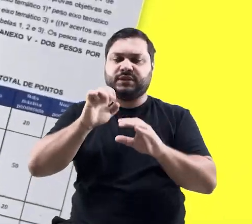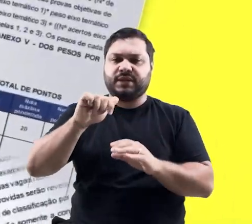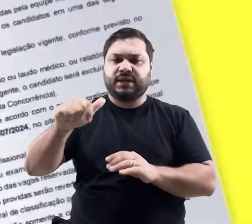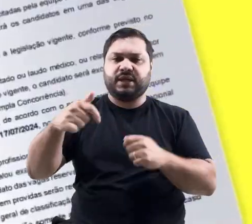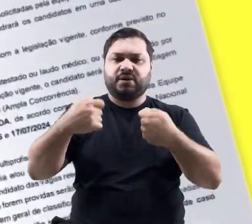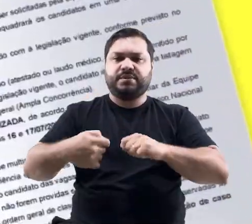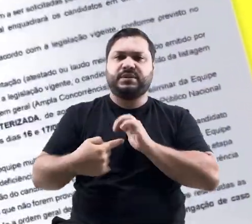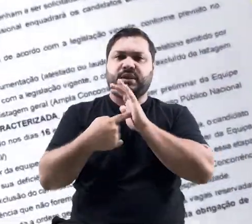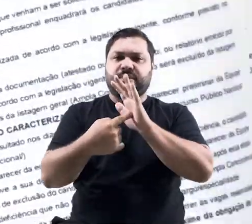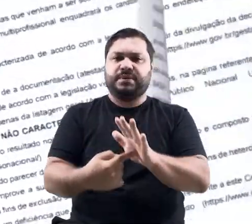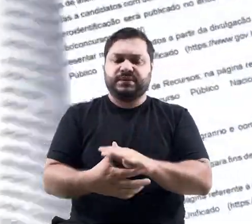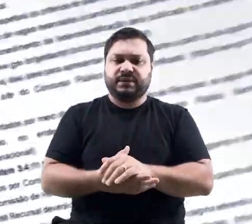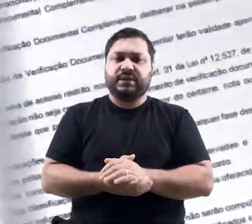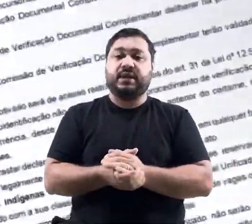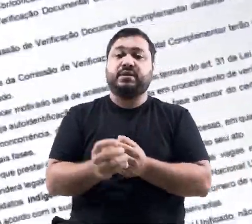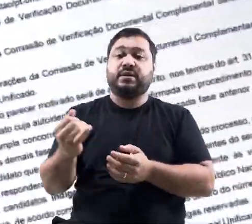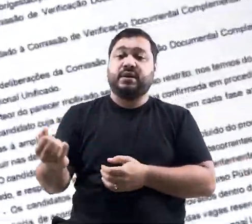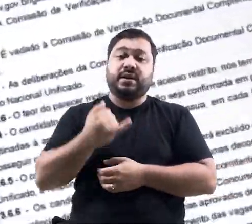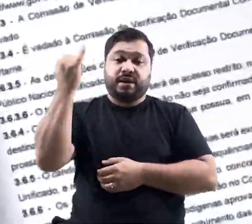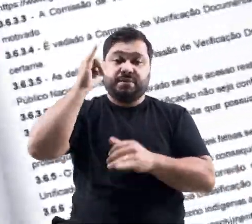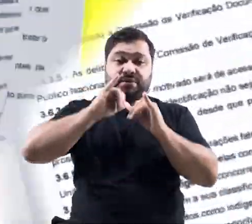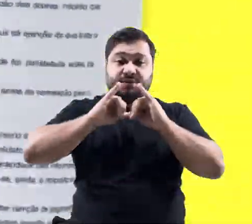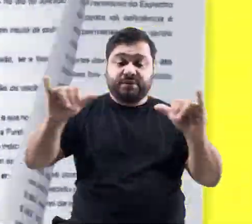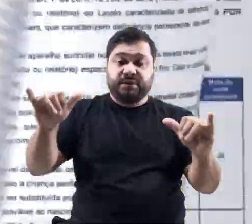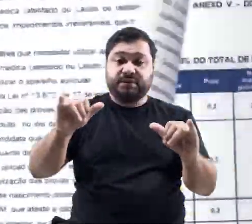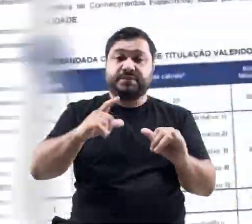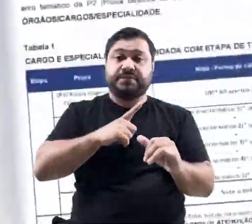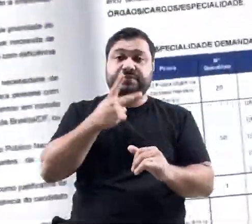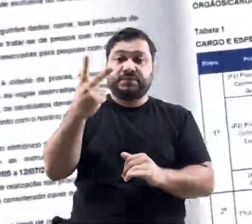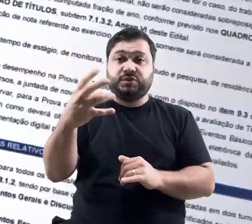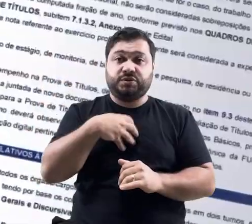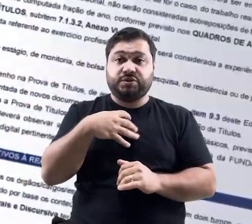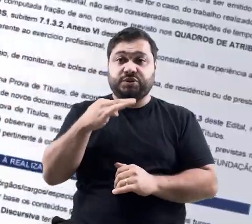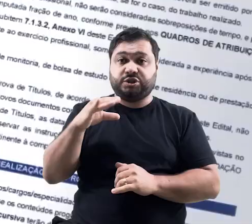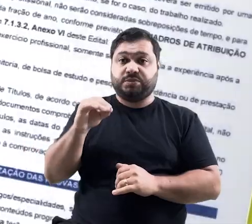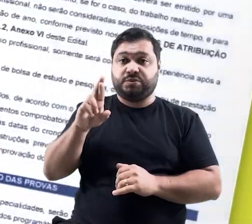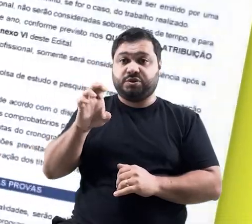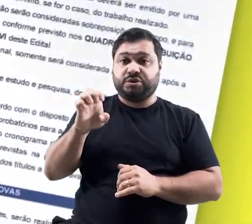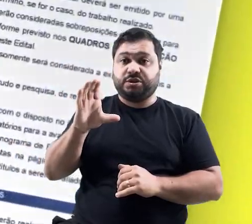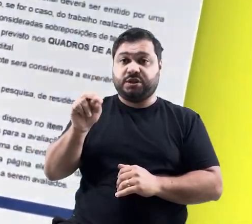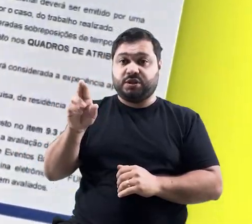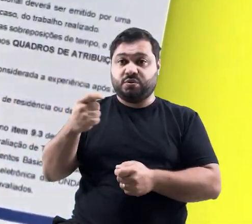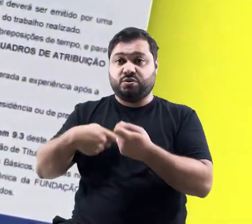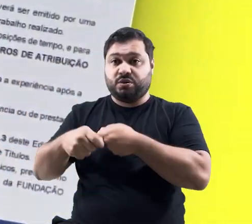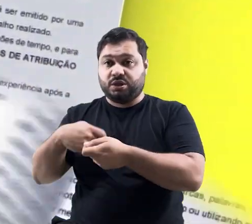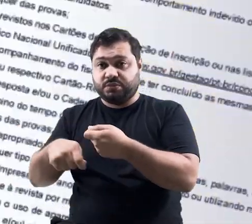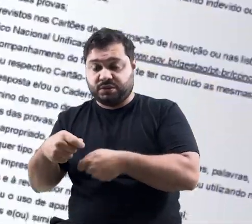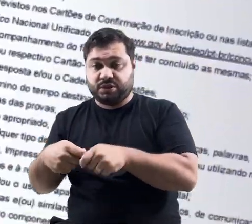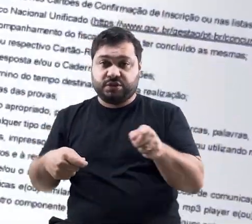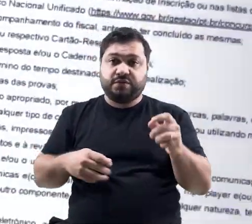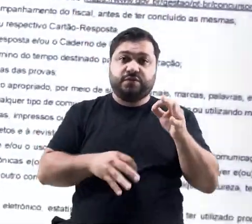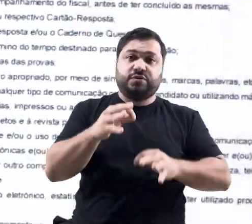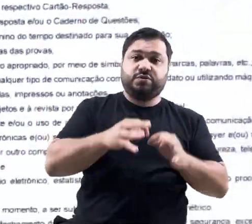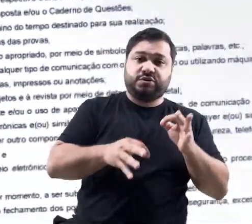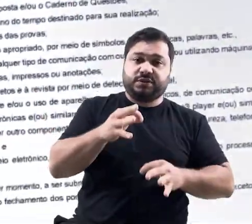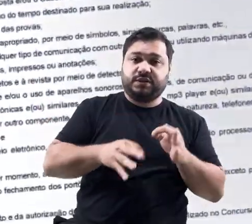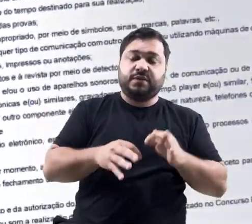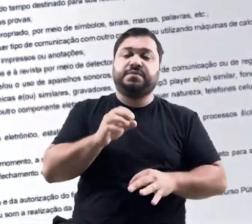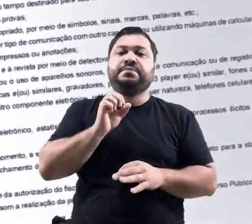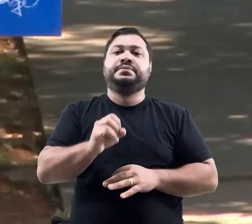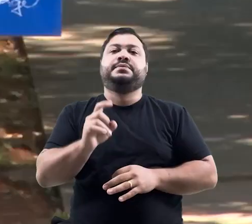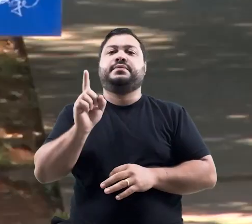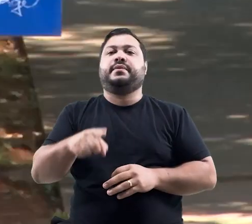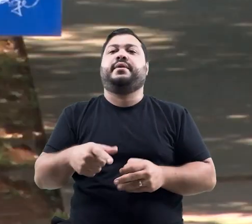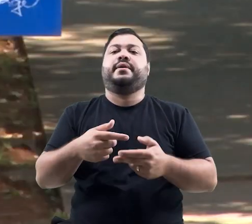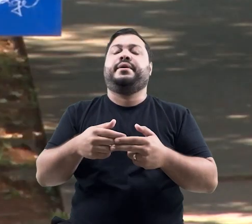e canal em que deve ser apresentado. É importante ressaltar que há dois tipos de recurso, o administrativo e o